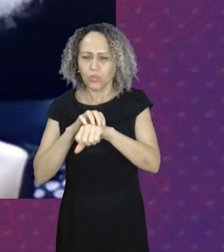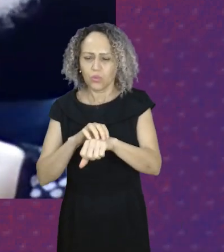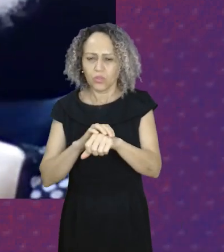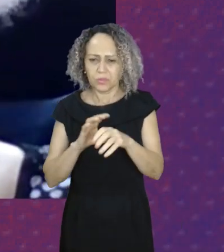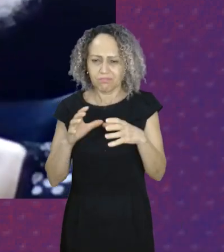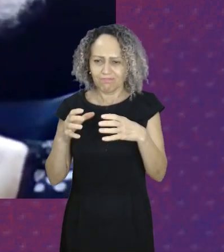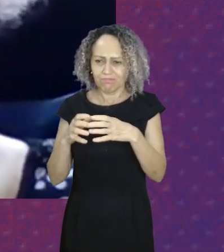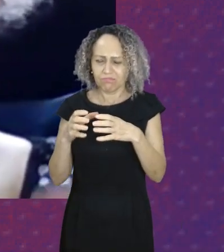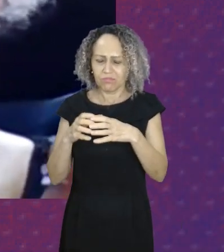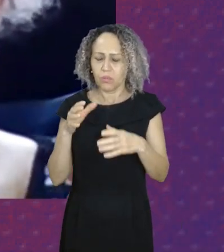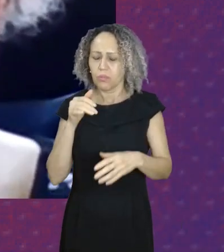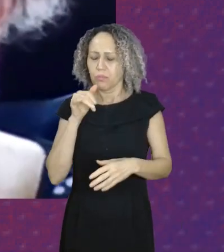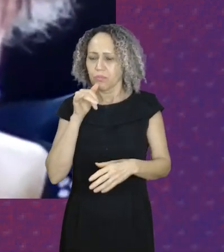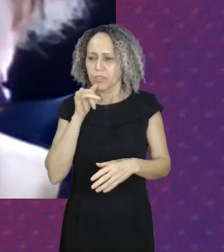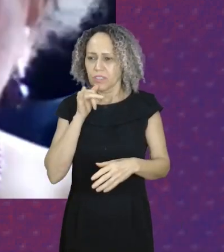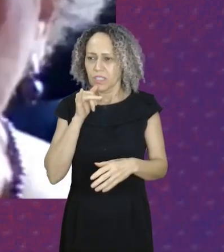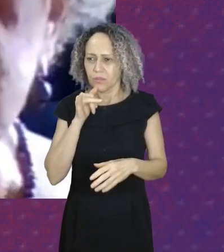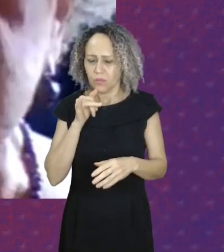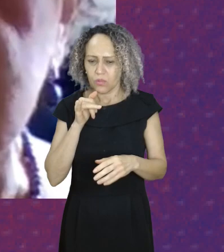homens